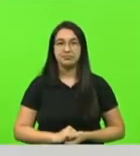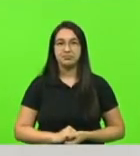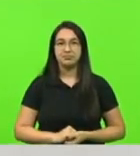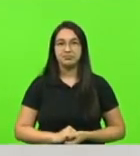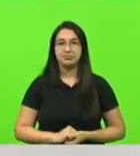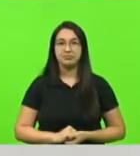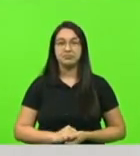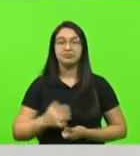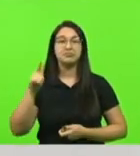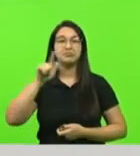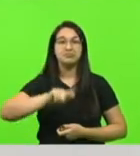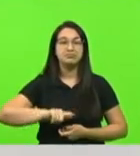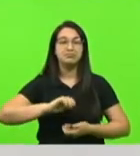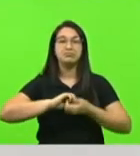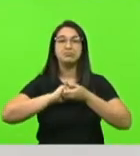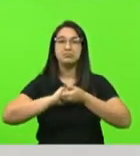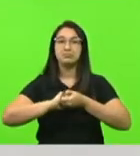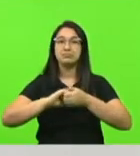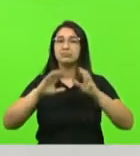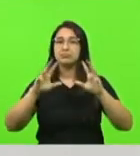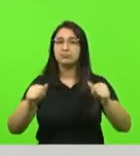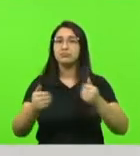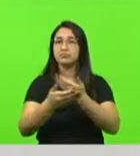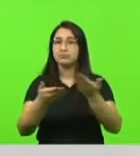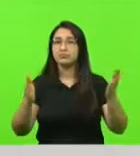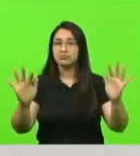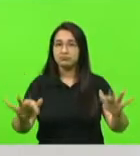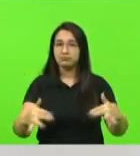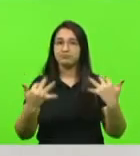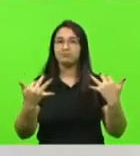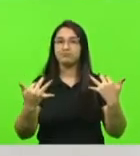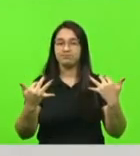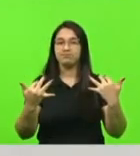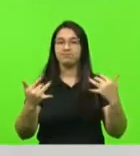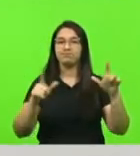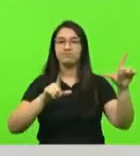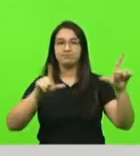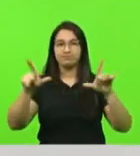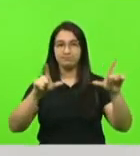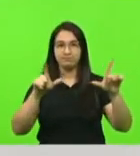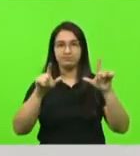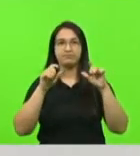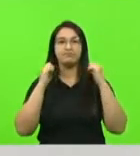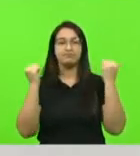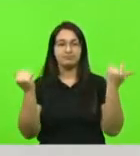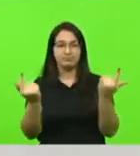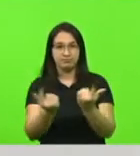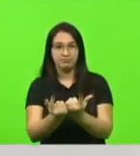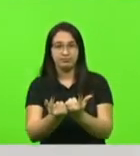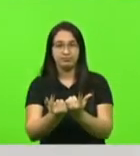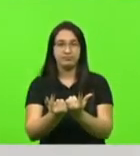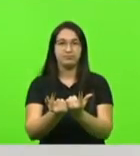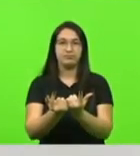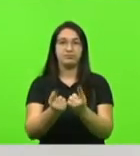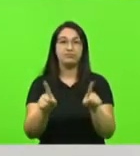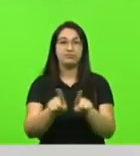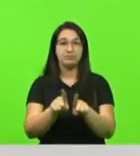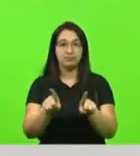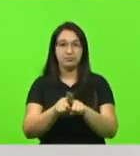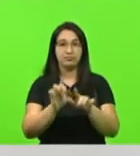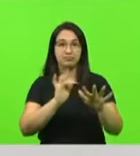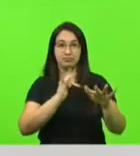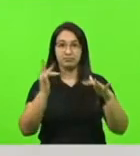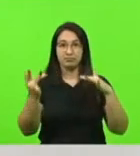Também quero cumprimentar todos que estão nos assistindo ao vivo pela TV da Lesc, a TVAL, e pela live que está